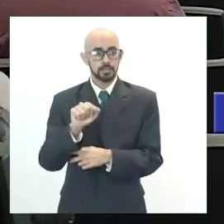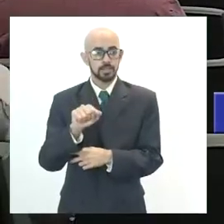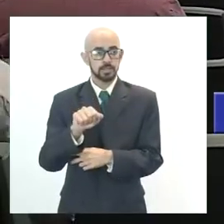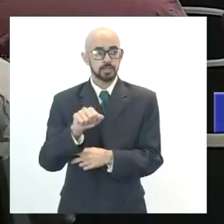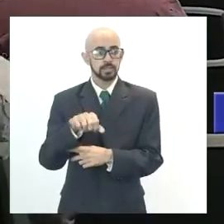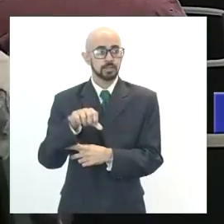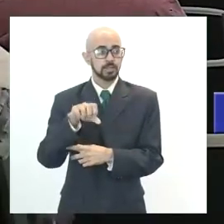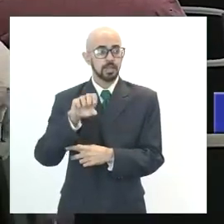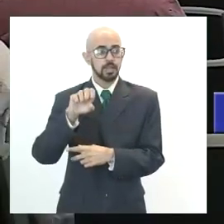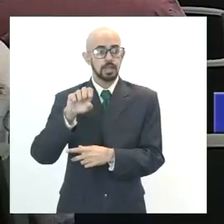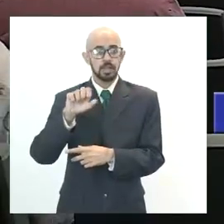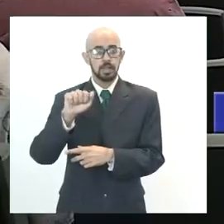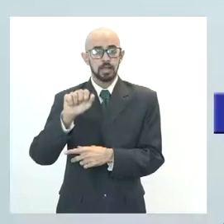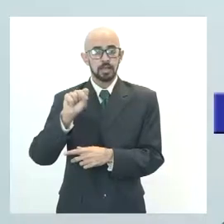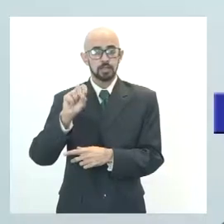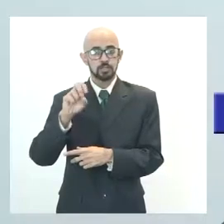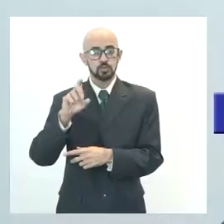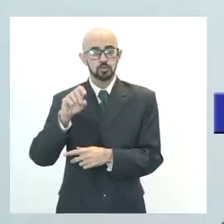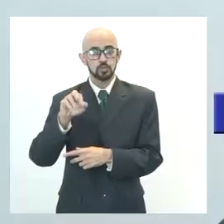doenças por favor